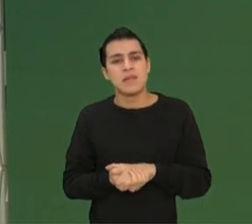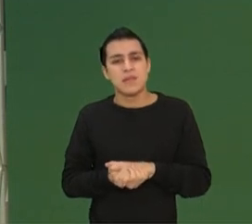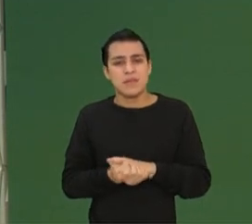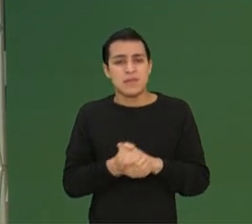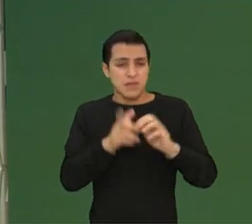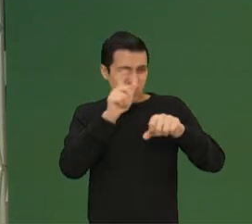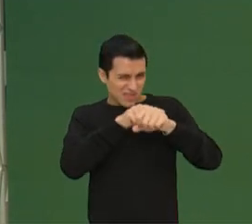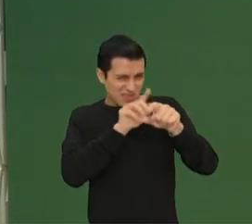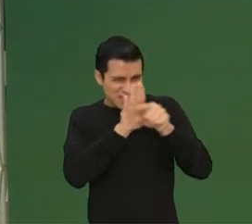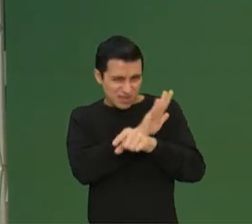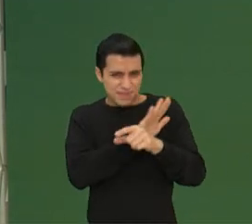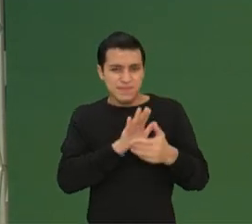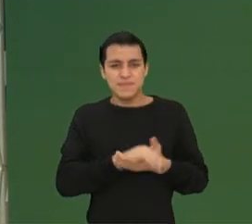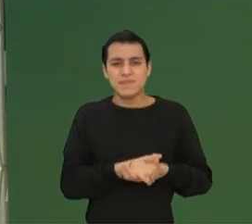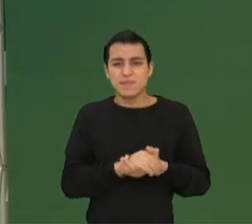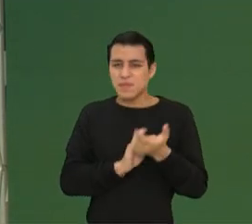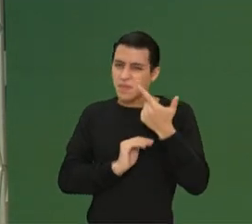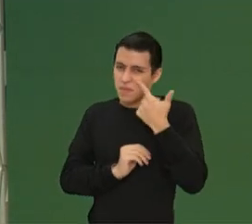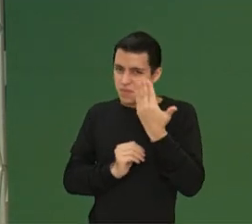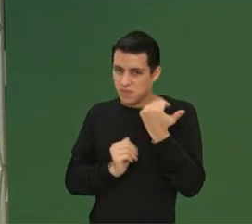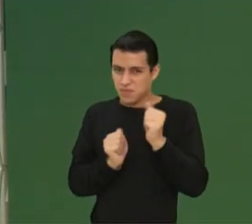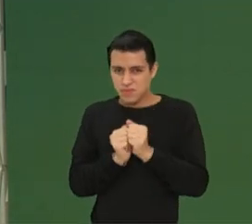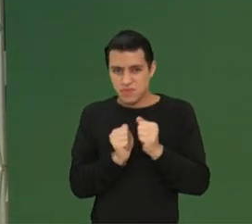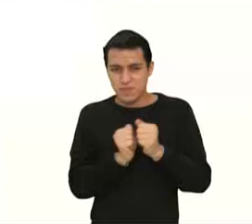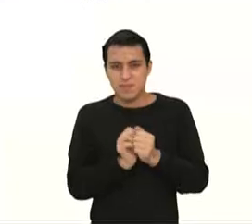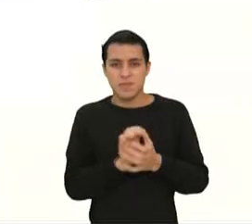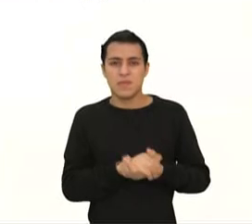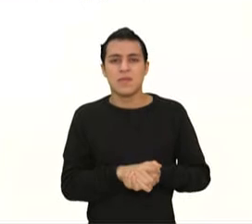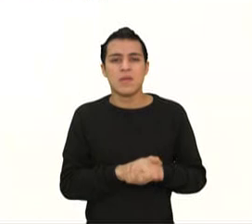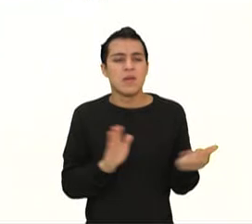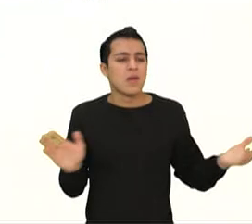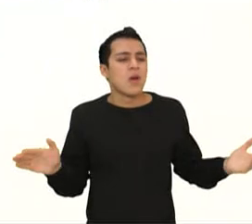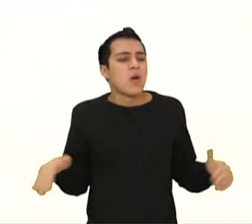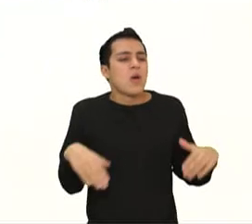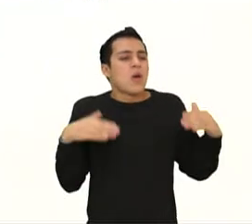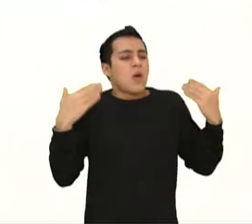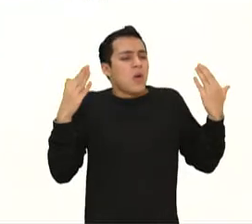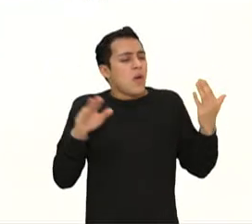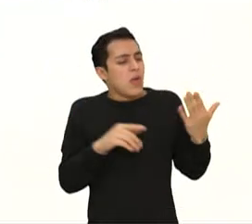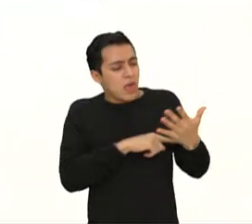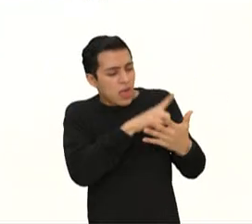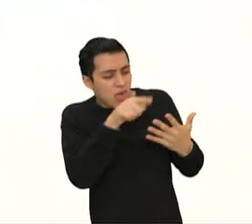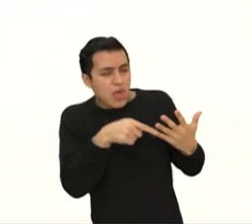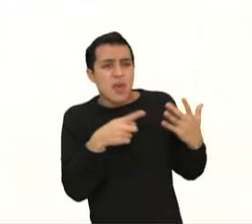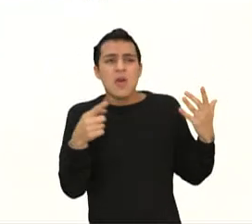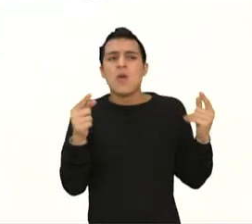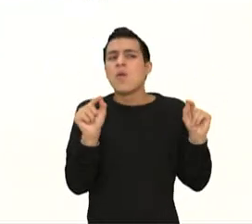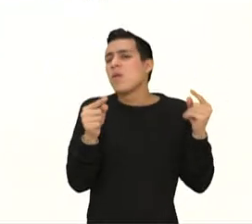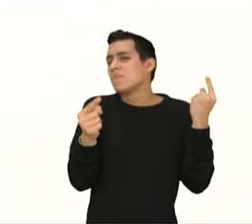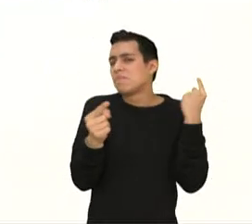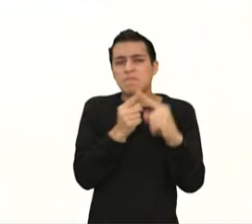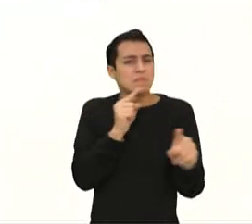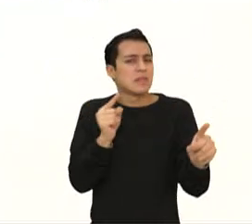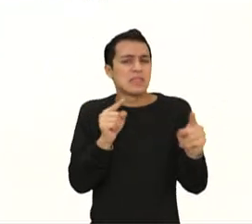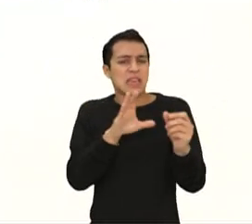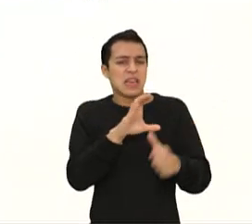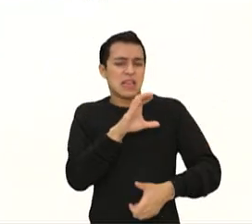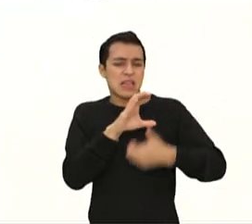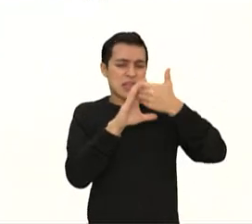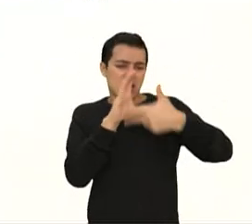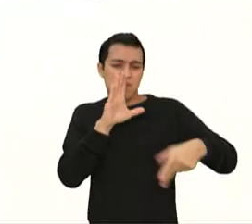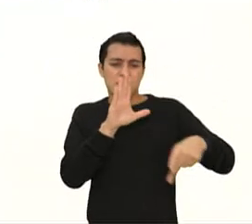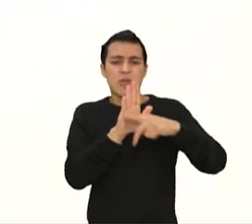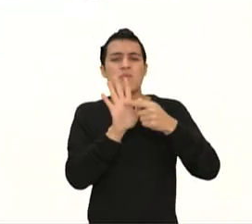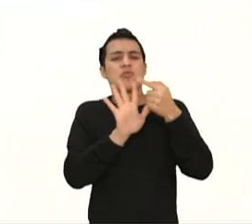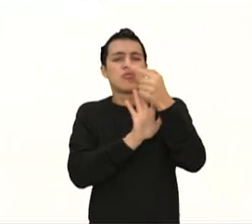Chegamos no momento do nosso quiz, acompanhe comigo. Qual a alternativa que não apresenta uma característica do